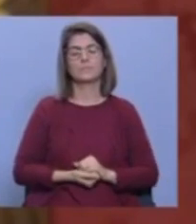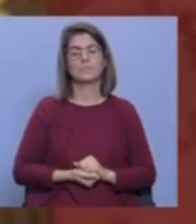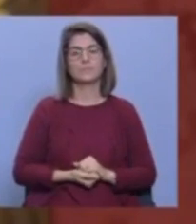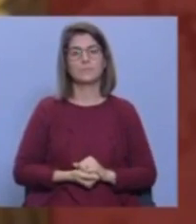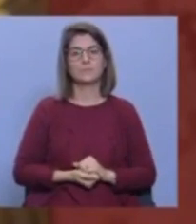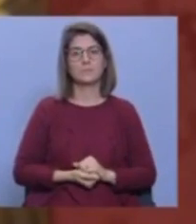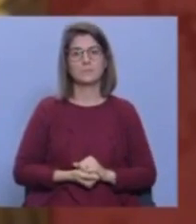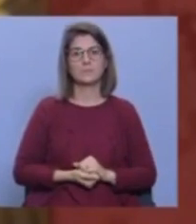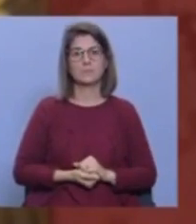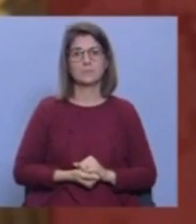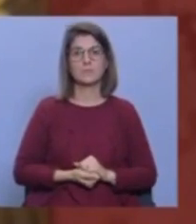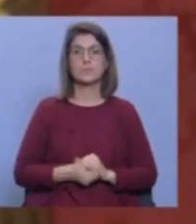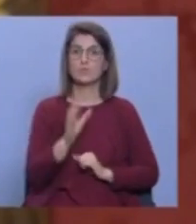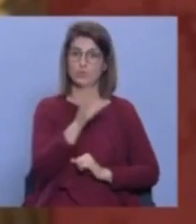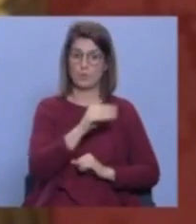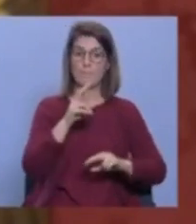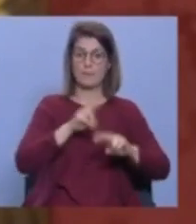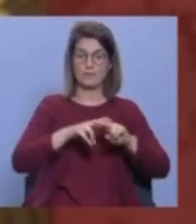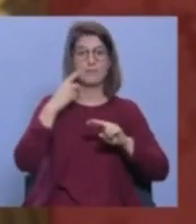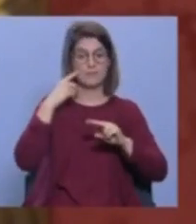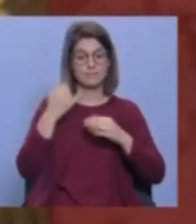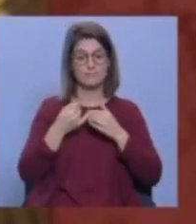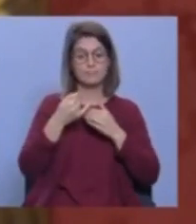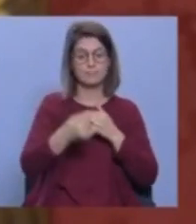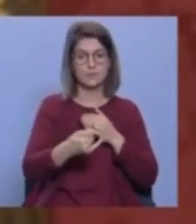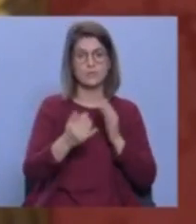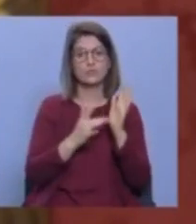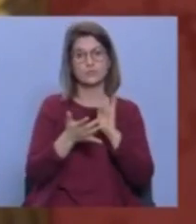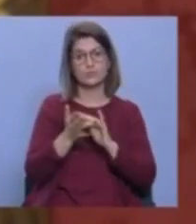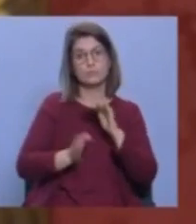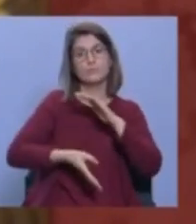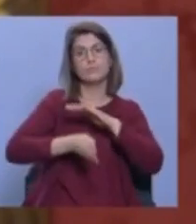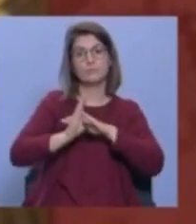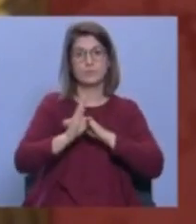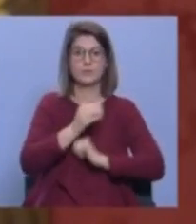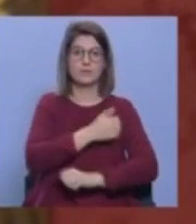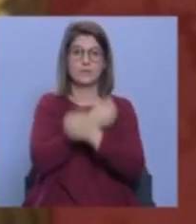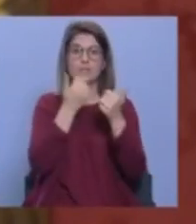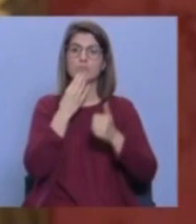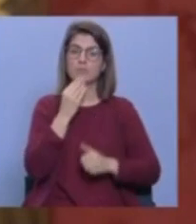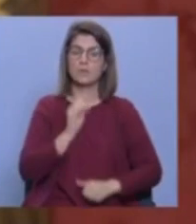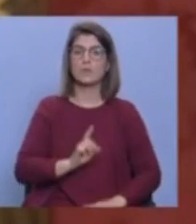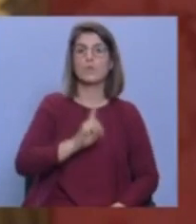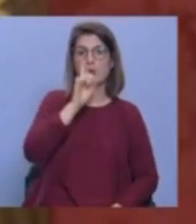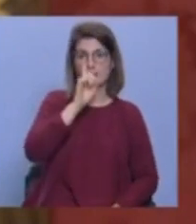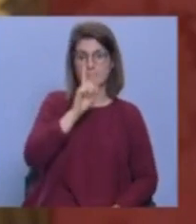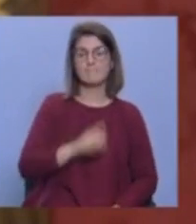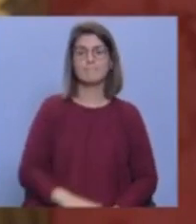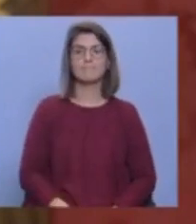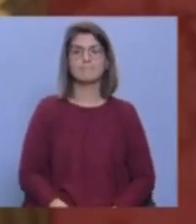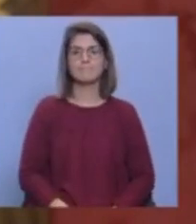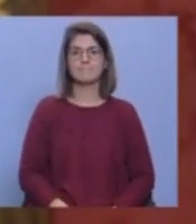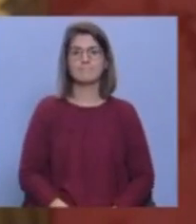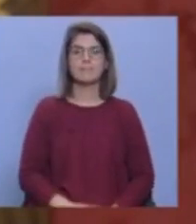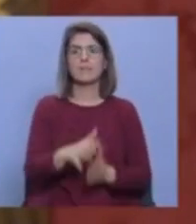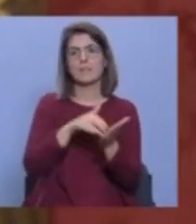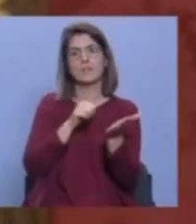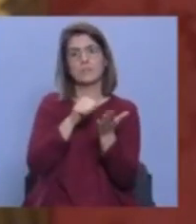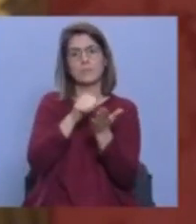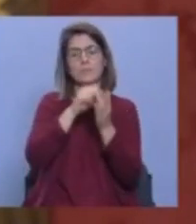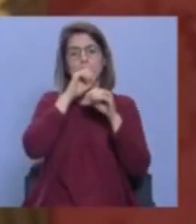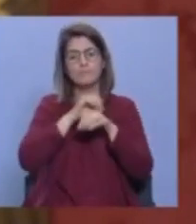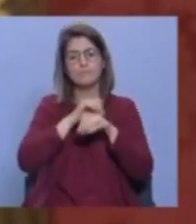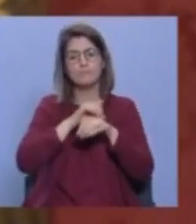Depois de João ter sido preso, Jesus partiu para a Galileia. E começou a pregar o Evangelho